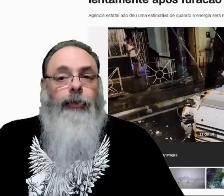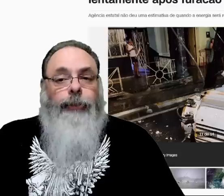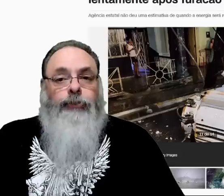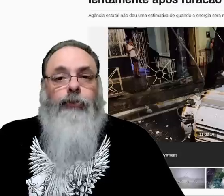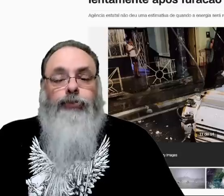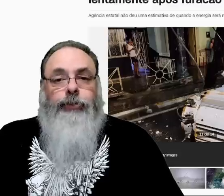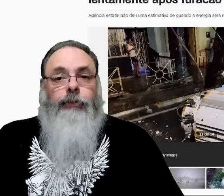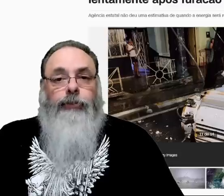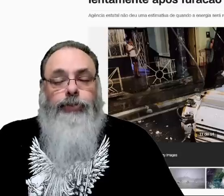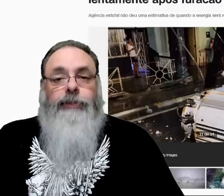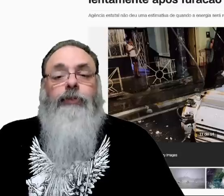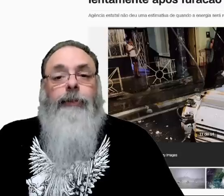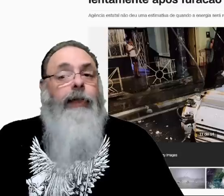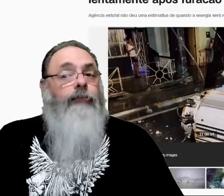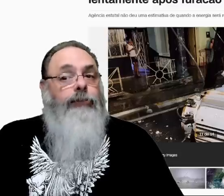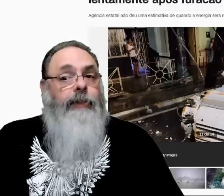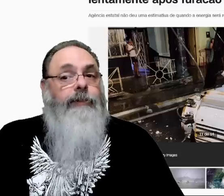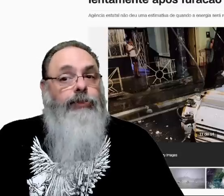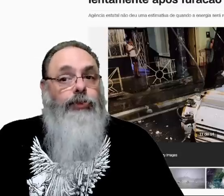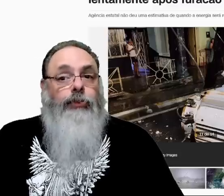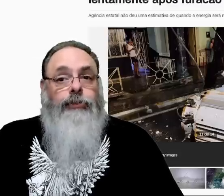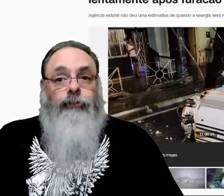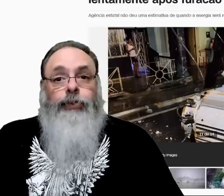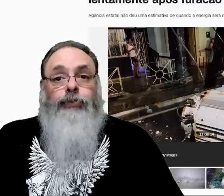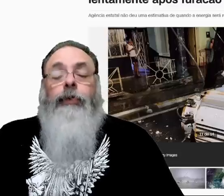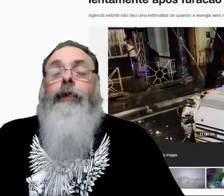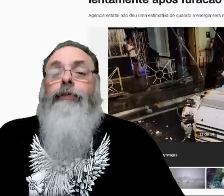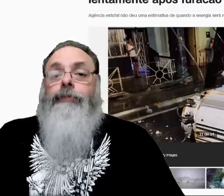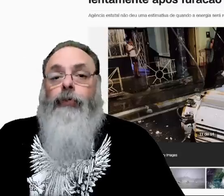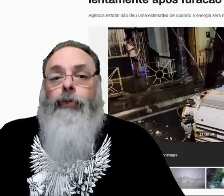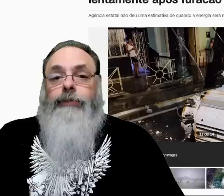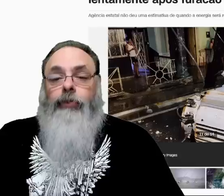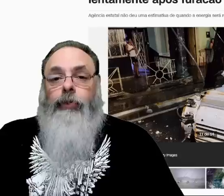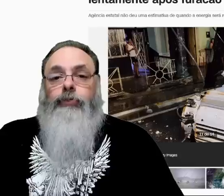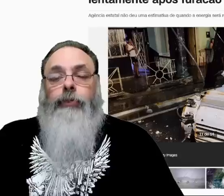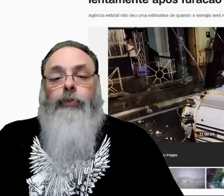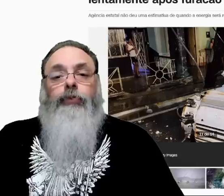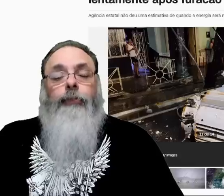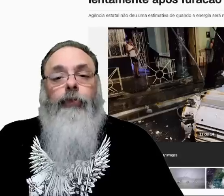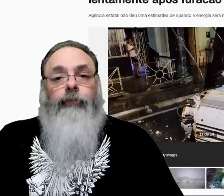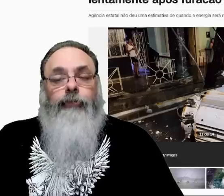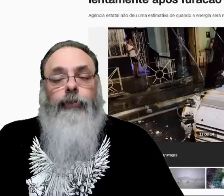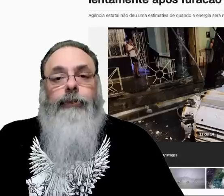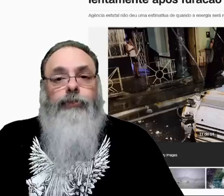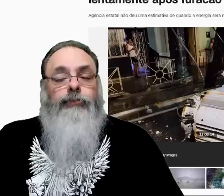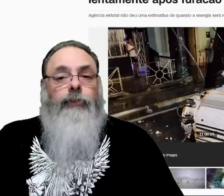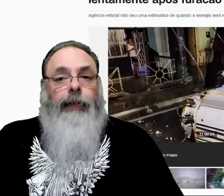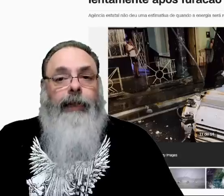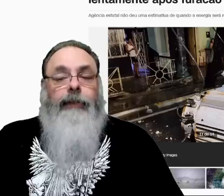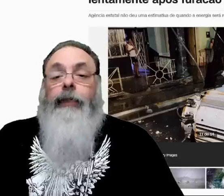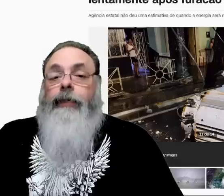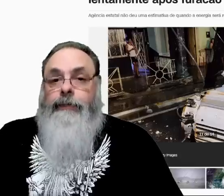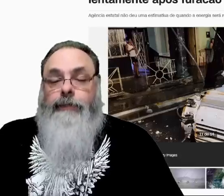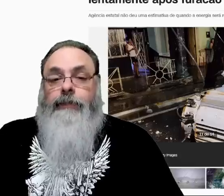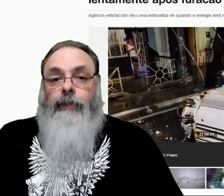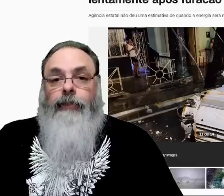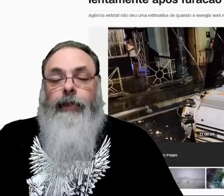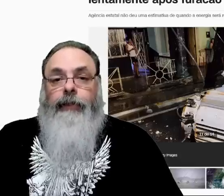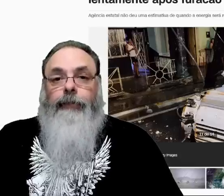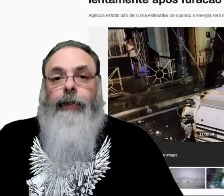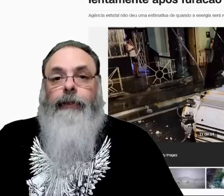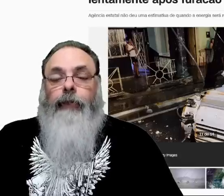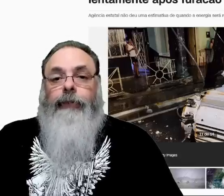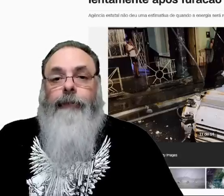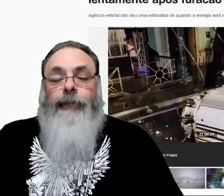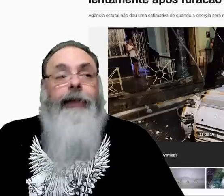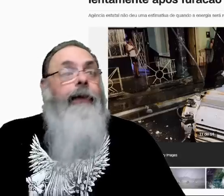Obrigado aí o pessoal que sugeriu a notícia obrigado a você que está assistindo nosso vídeo se você gosta do nosso conteúdo por favor deixe o seu like se inscreva